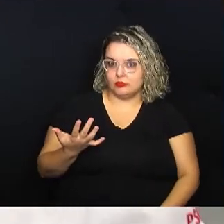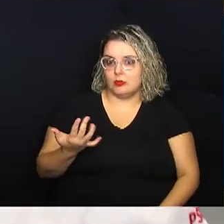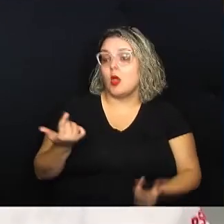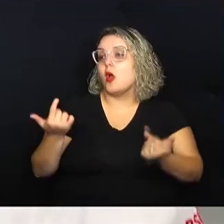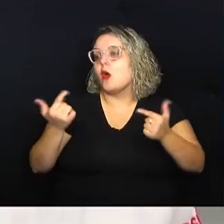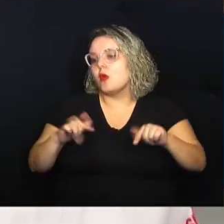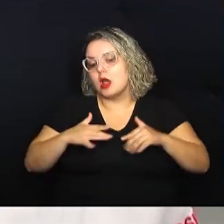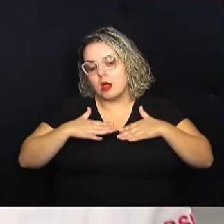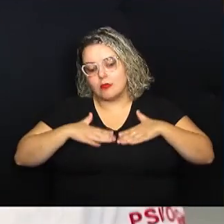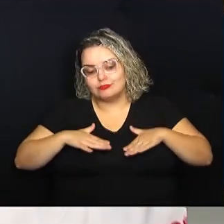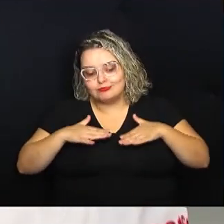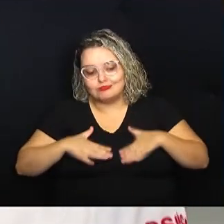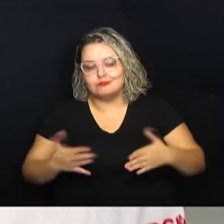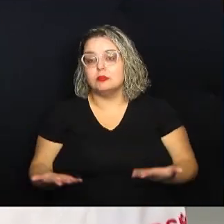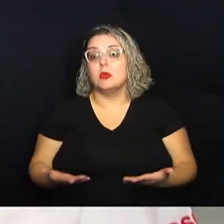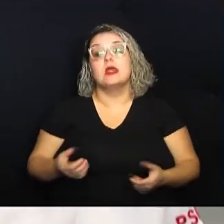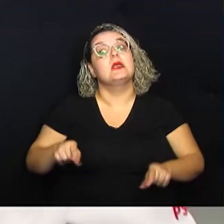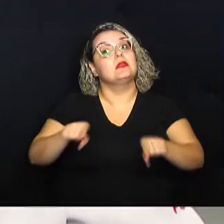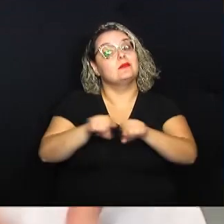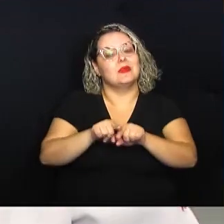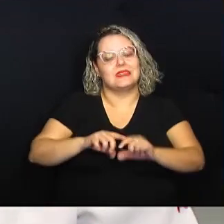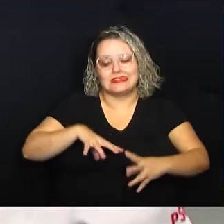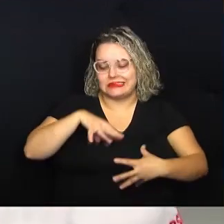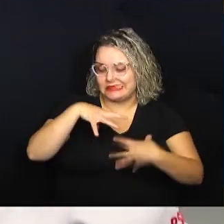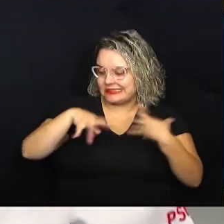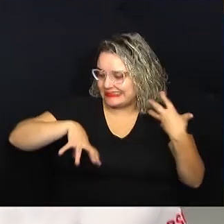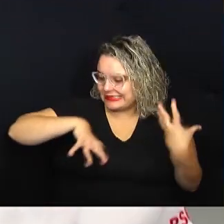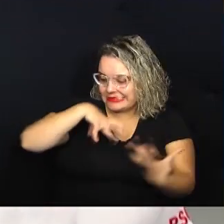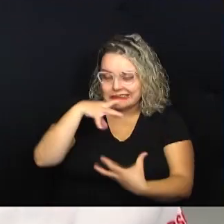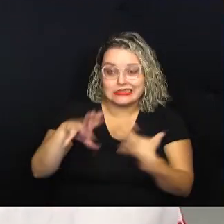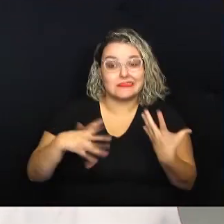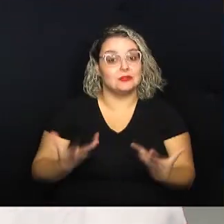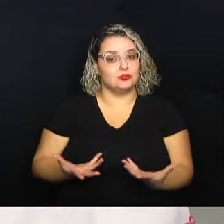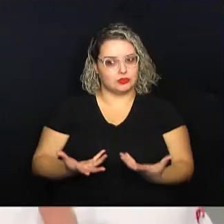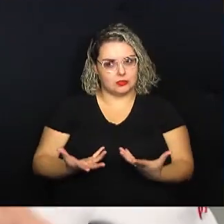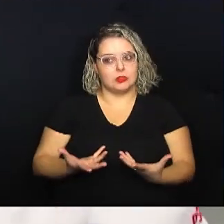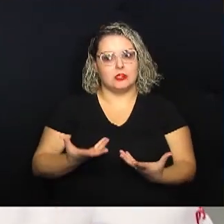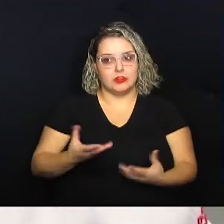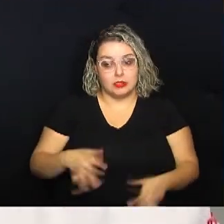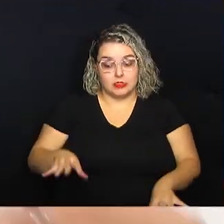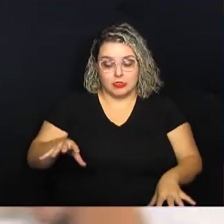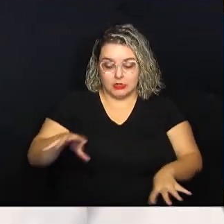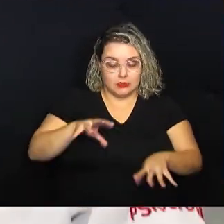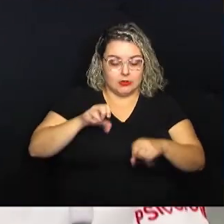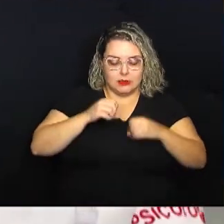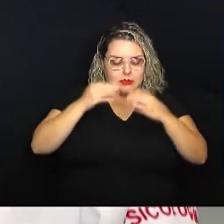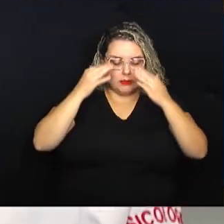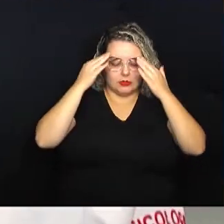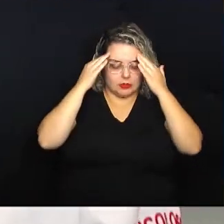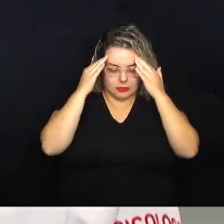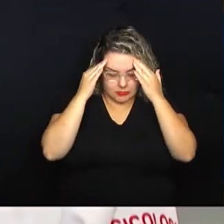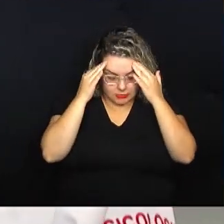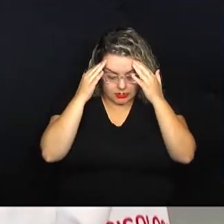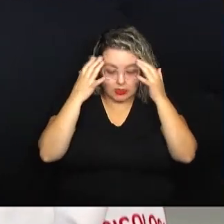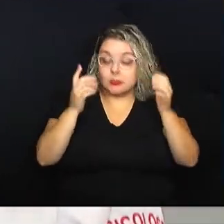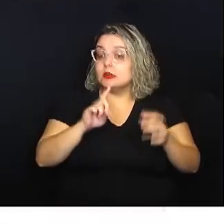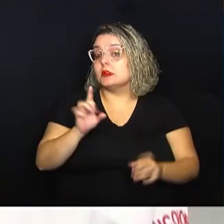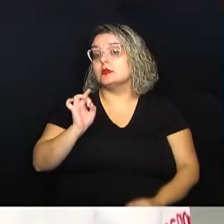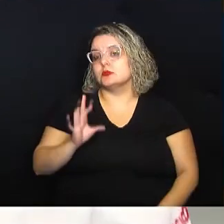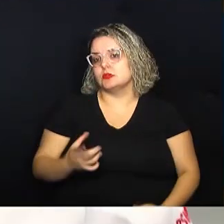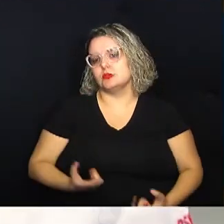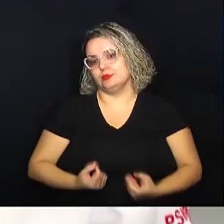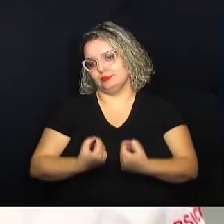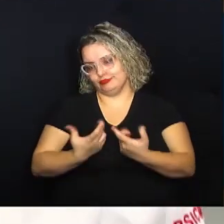mais caótico e isso trazer questões para a saúde mental, não só o adoecimento pelo